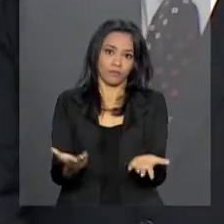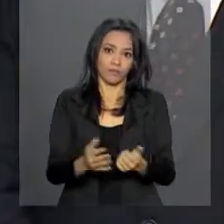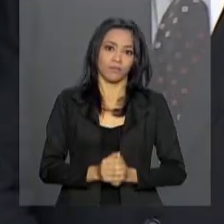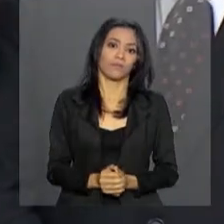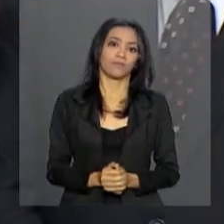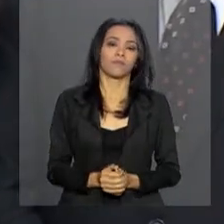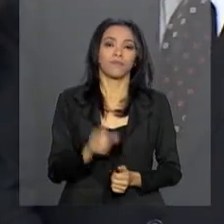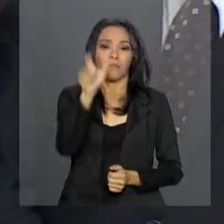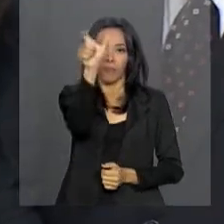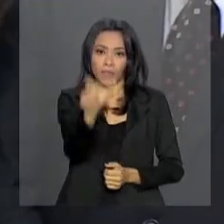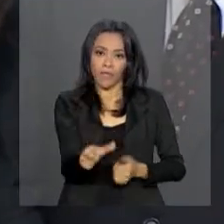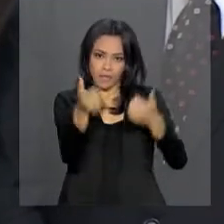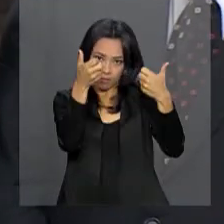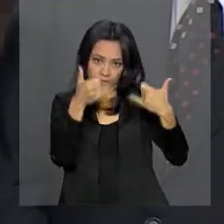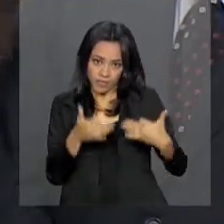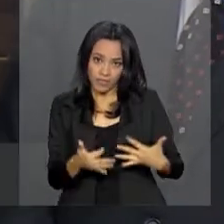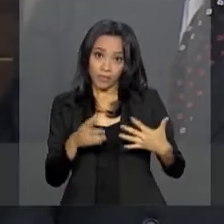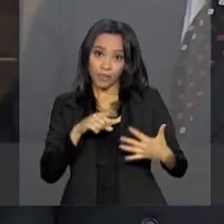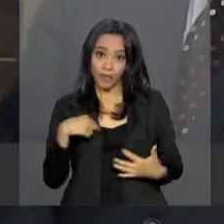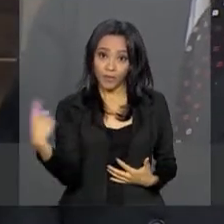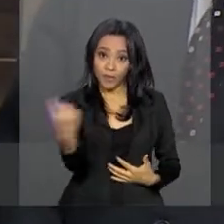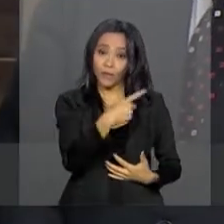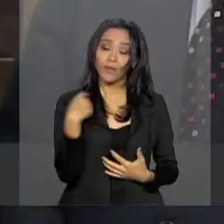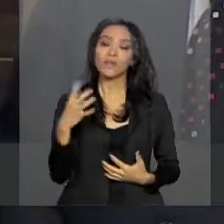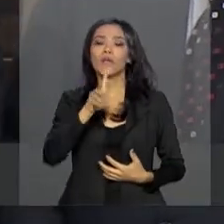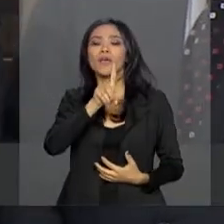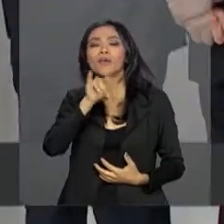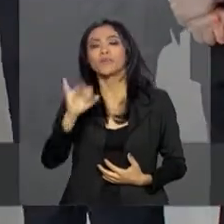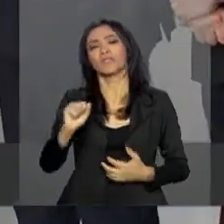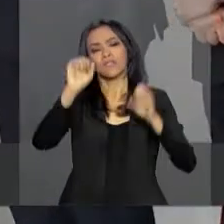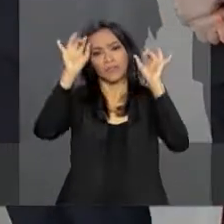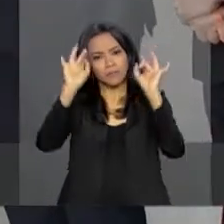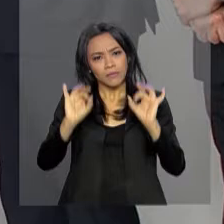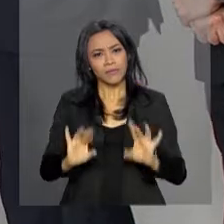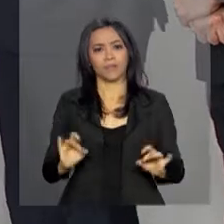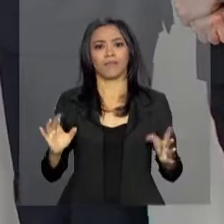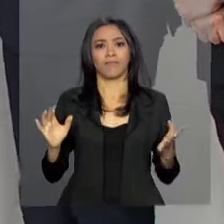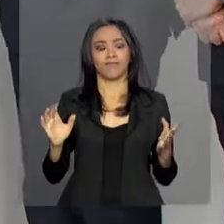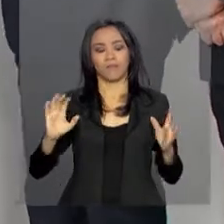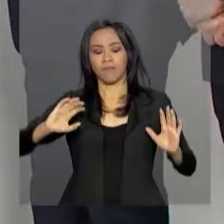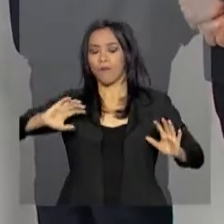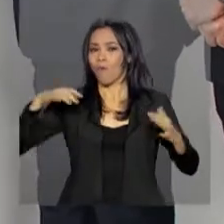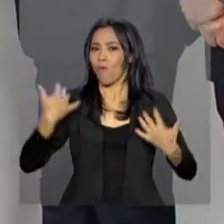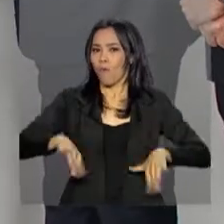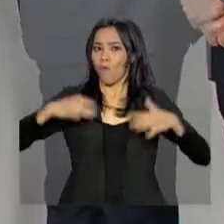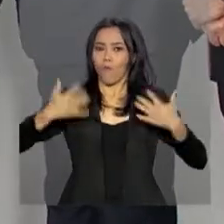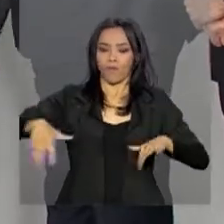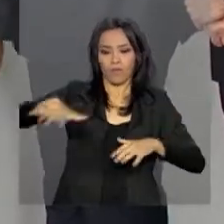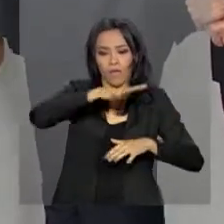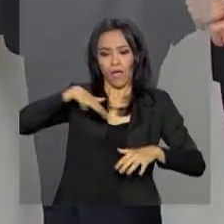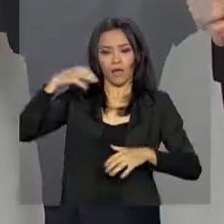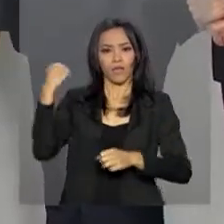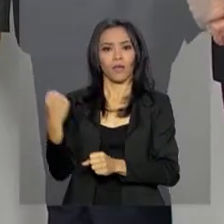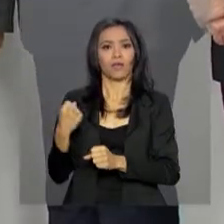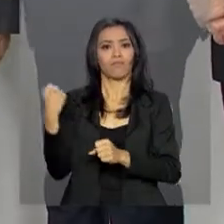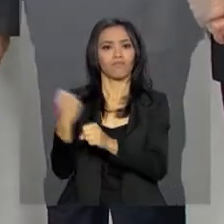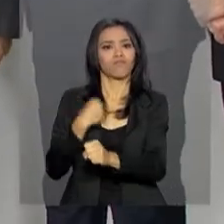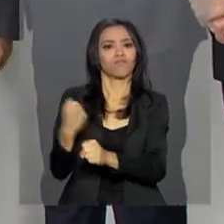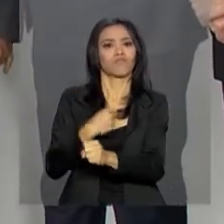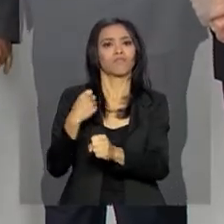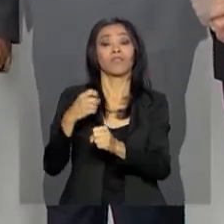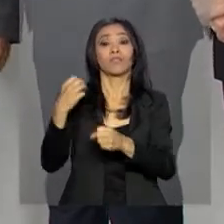Para nós, presidente, hoje é um dia muito especial, um marco, diria até, para a indústria automobilística nacional.